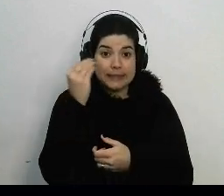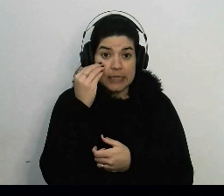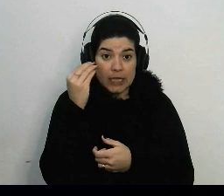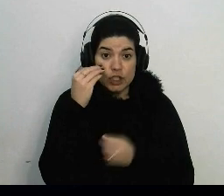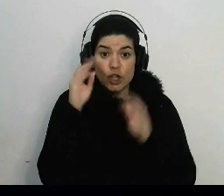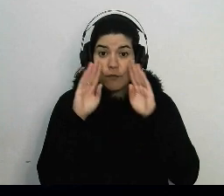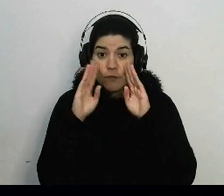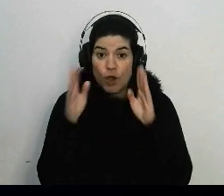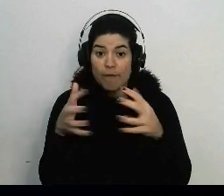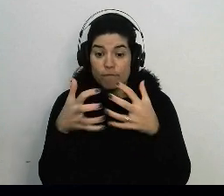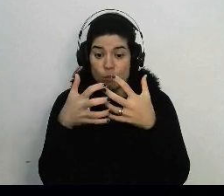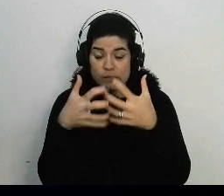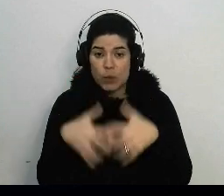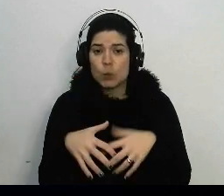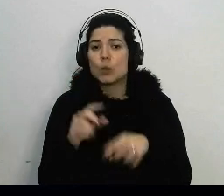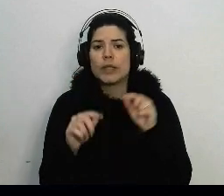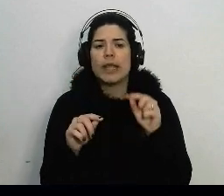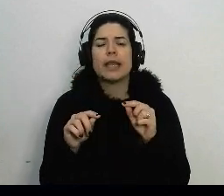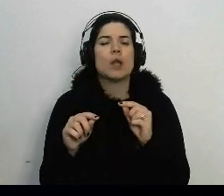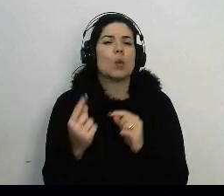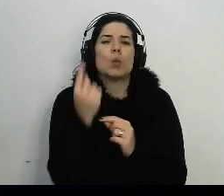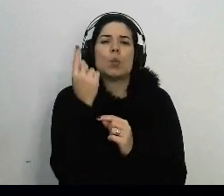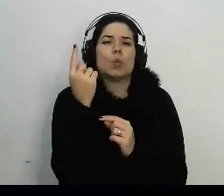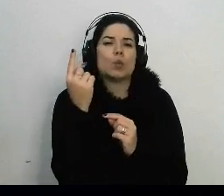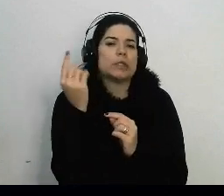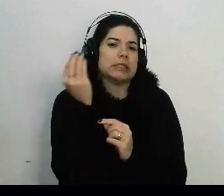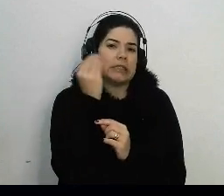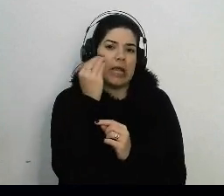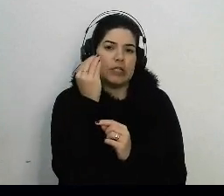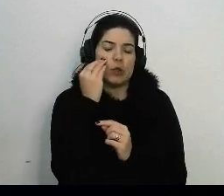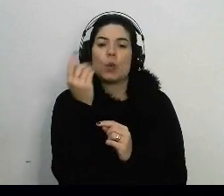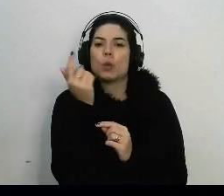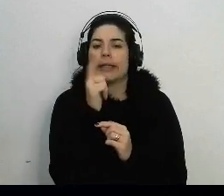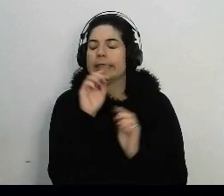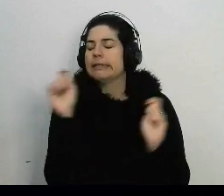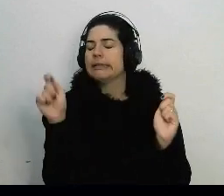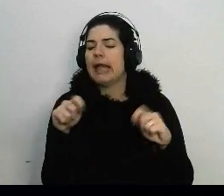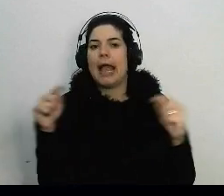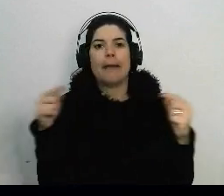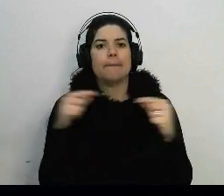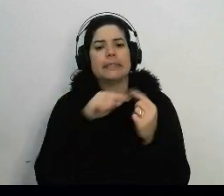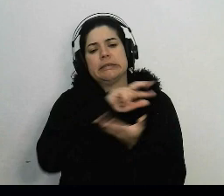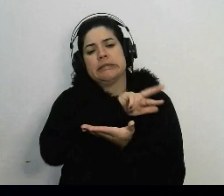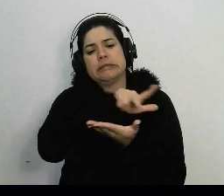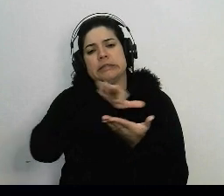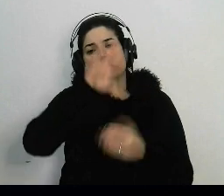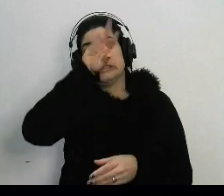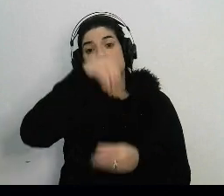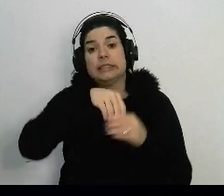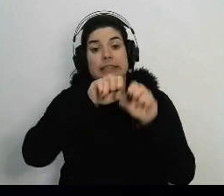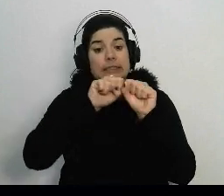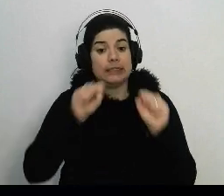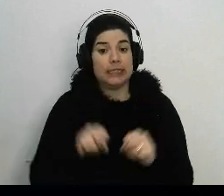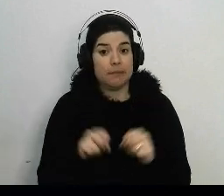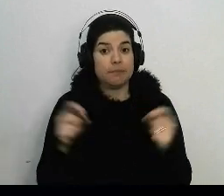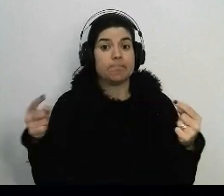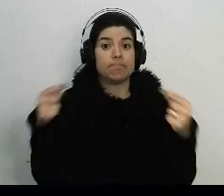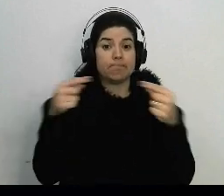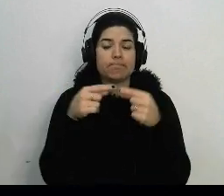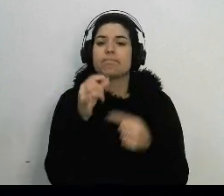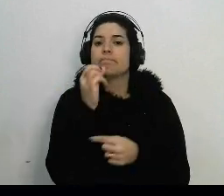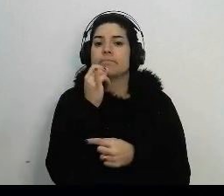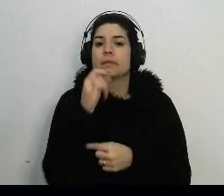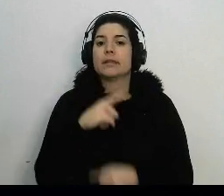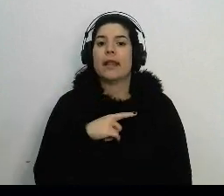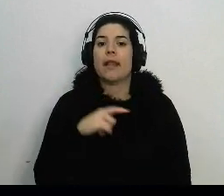funcionalidade, eu vou escrever um único teste e ele vai fazer cobertura em vários pontos do sistema. Então, pensando naquele caso da account, eu tenho a